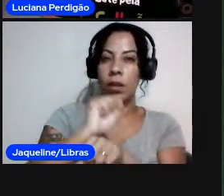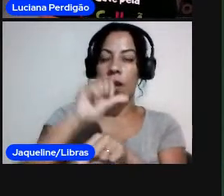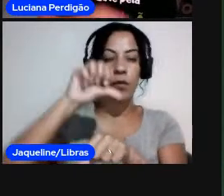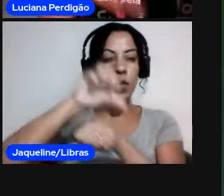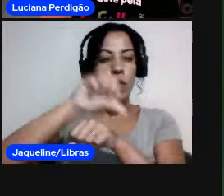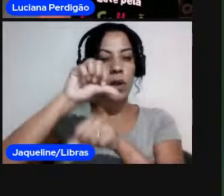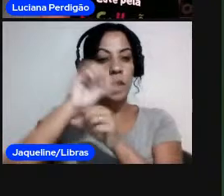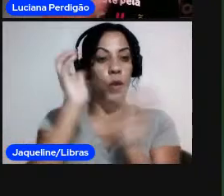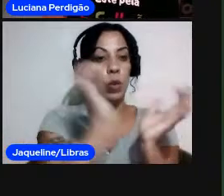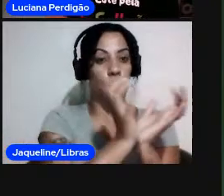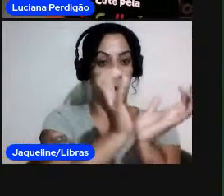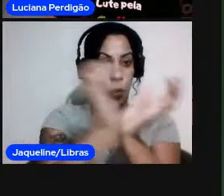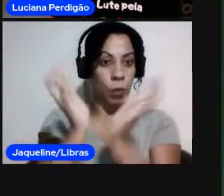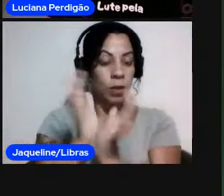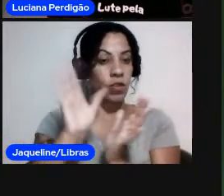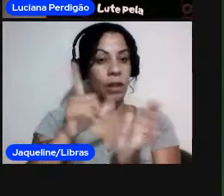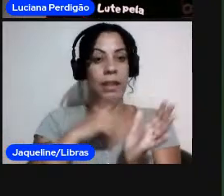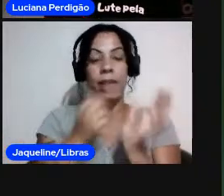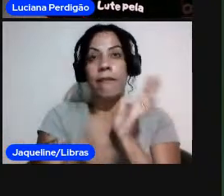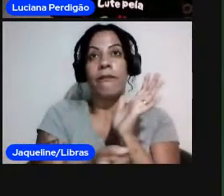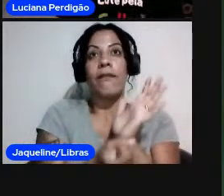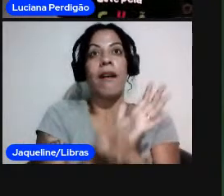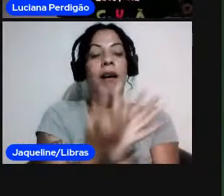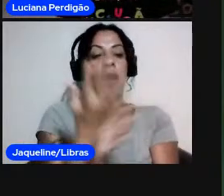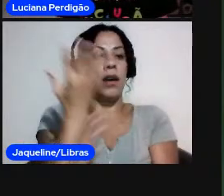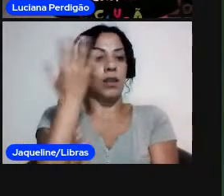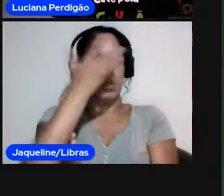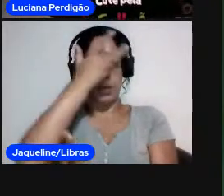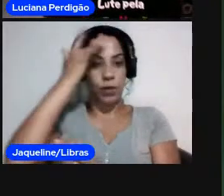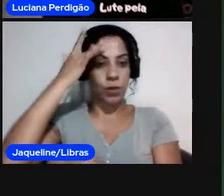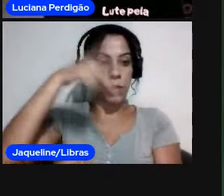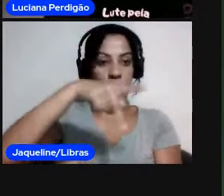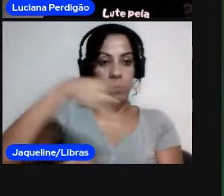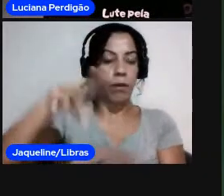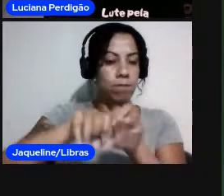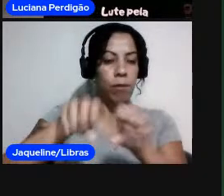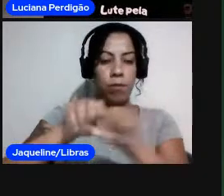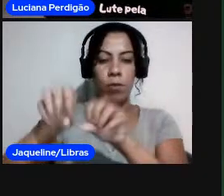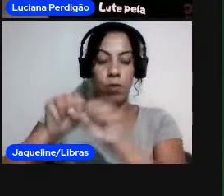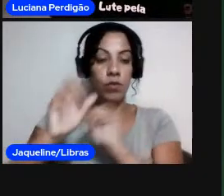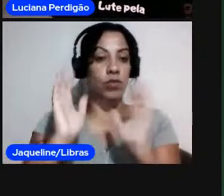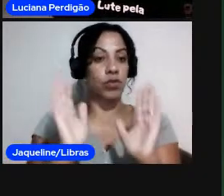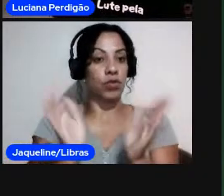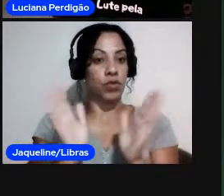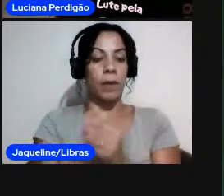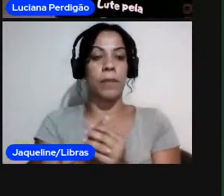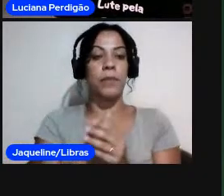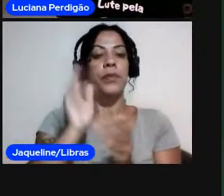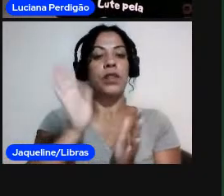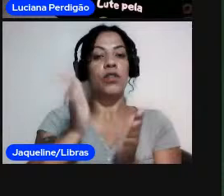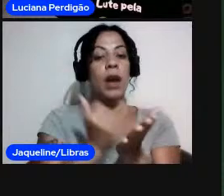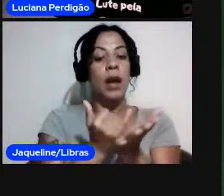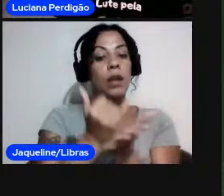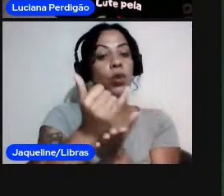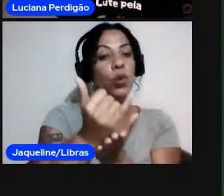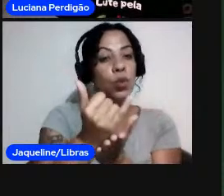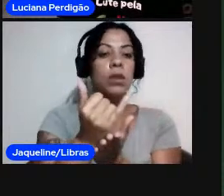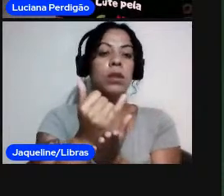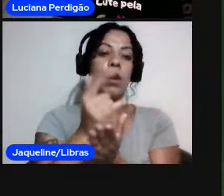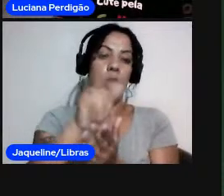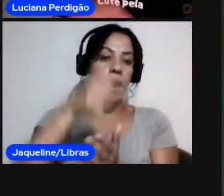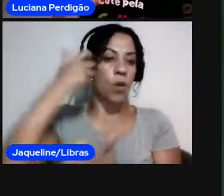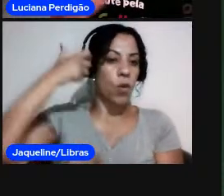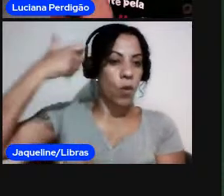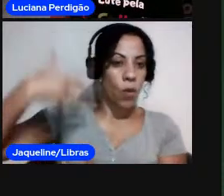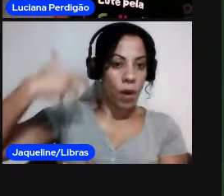Já formamos uma centena aí de professores, né, numa introdução à audiodescrição. Mas